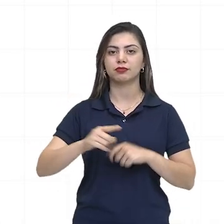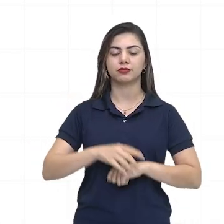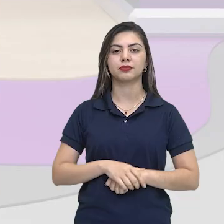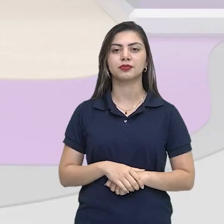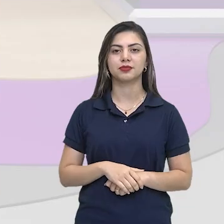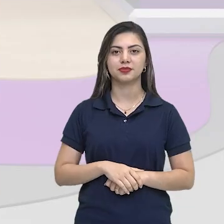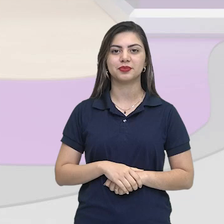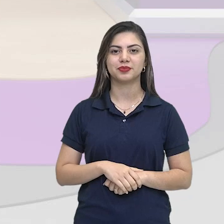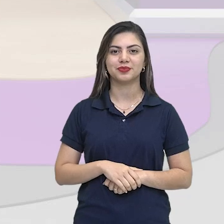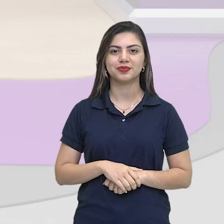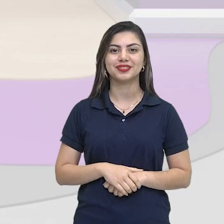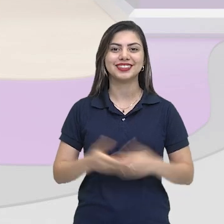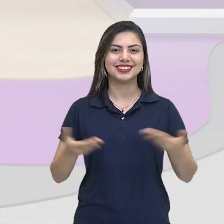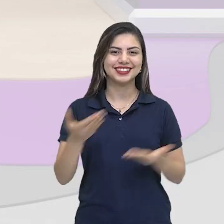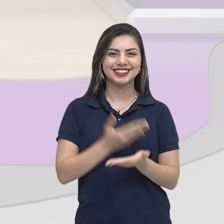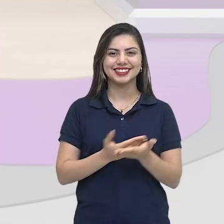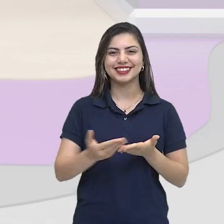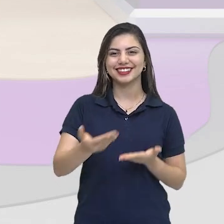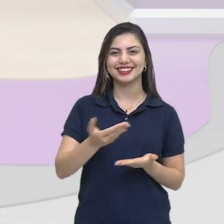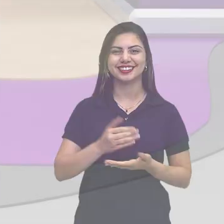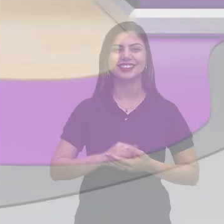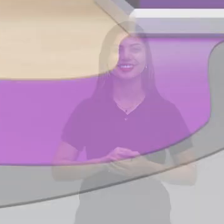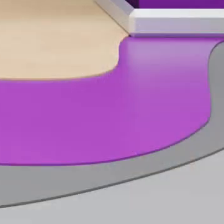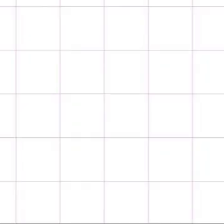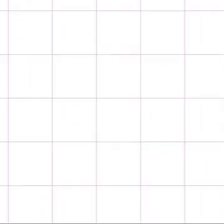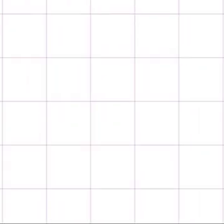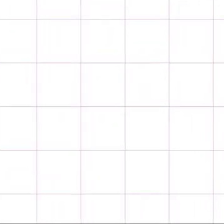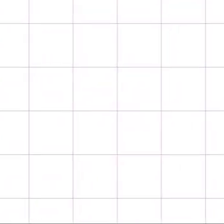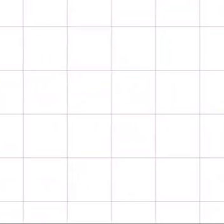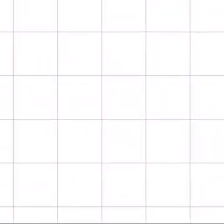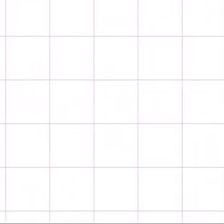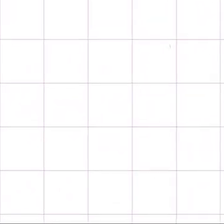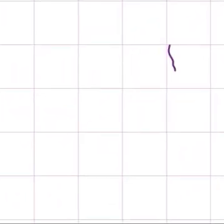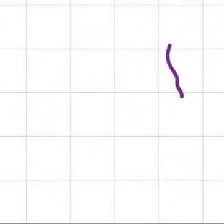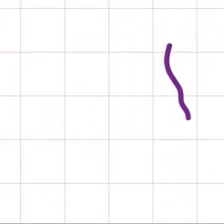decimal. Então vamos para a nossa aula.